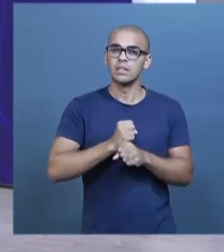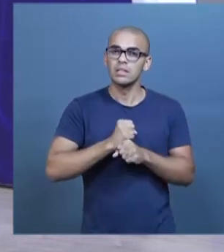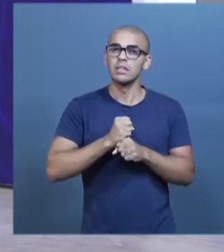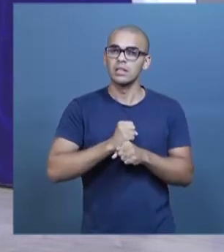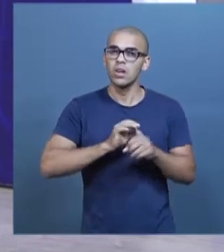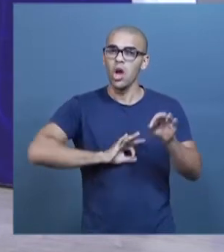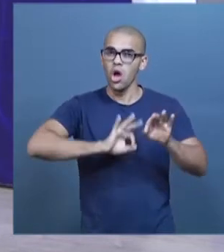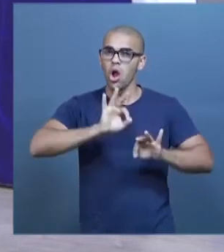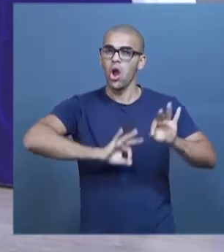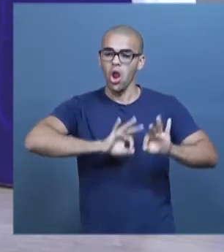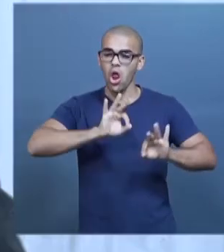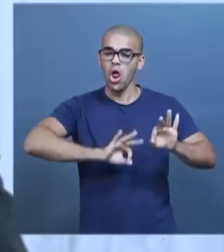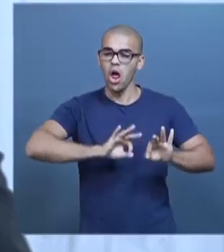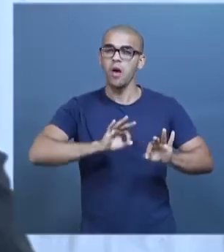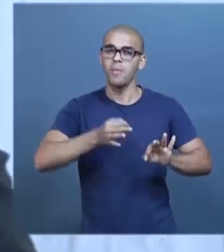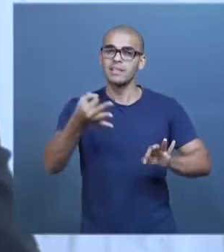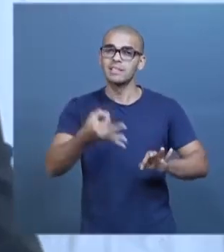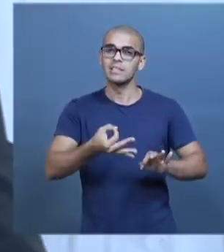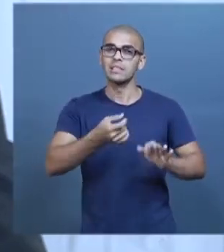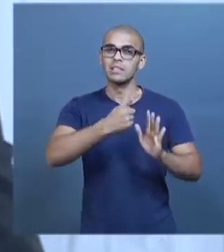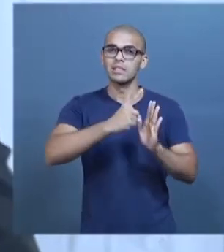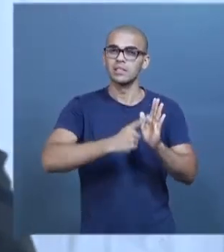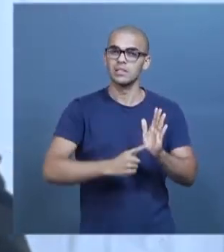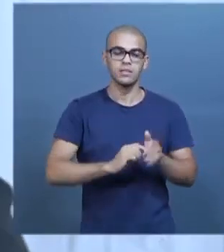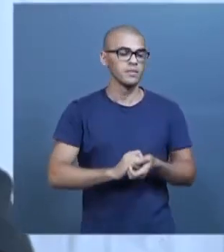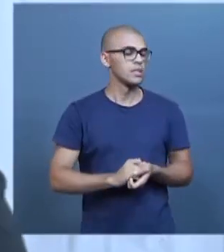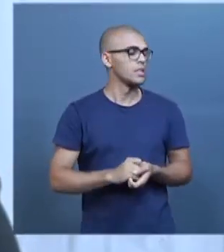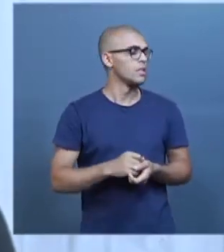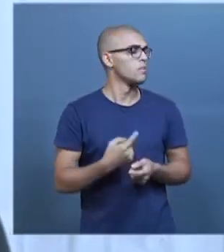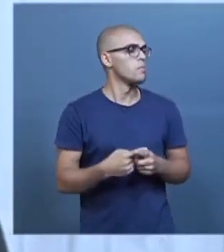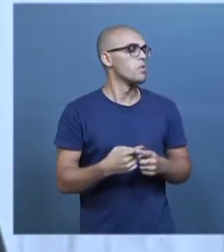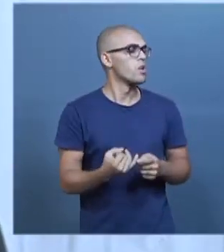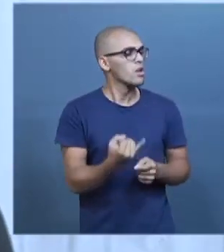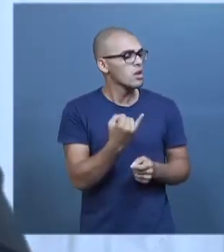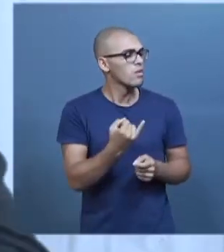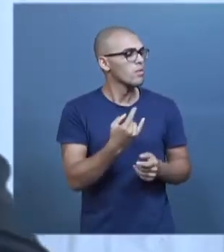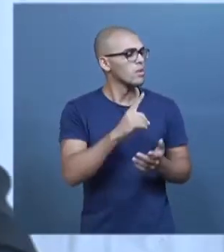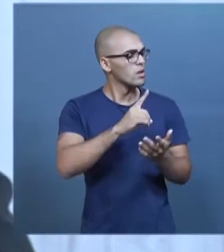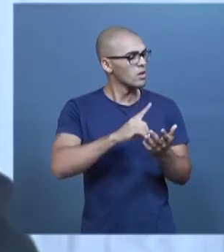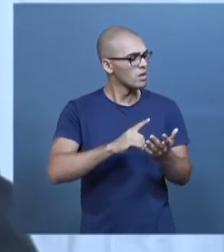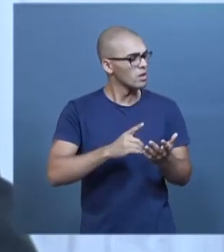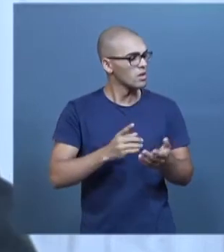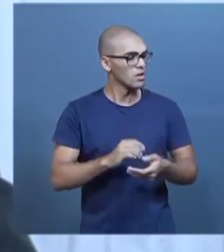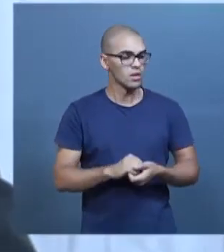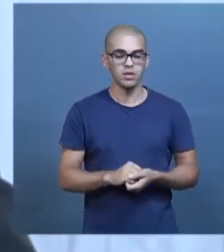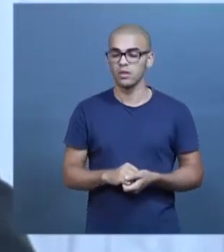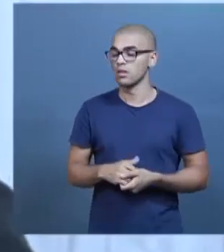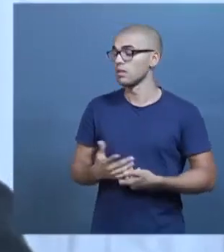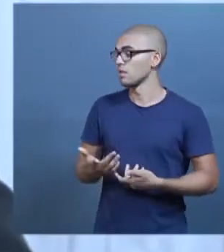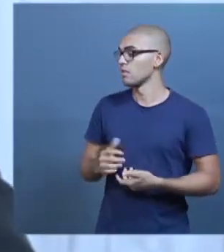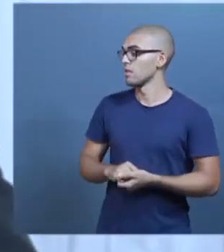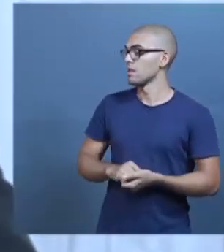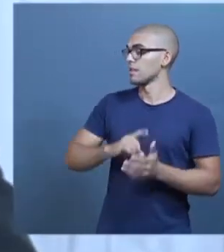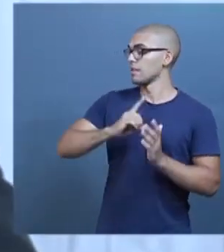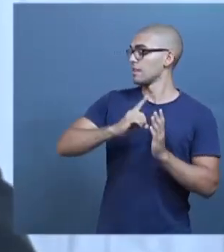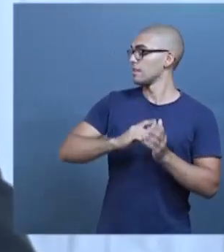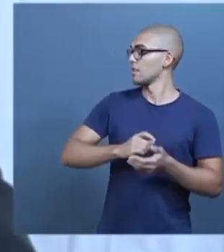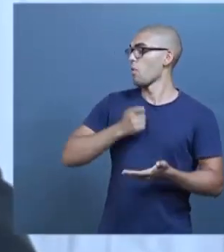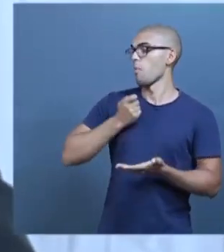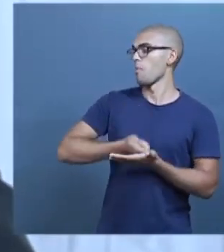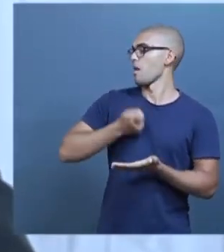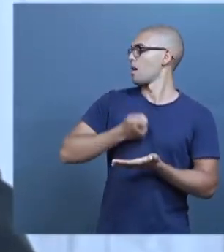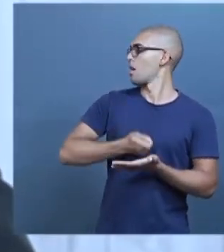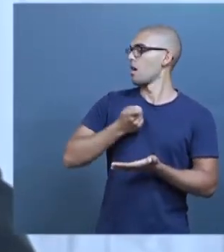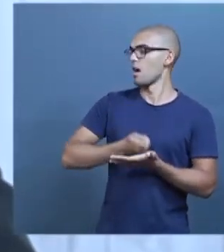Rick? Declaração do imposto de renda é uma obrigação legal, né? Além